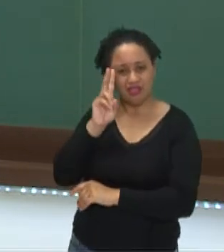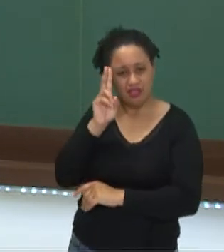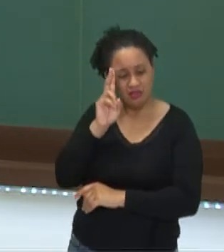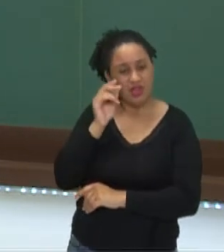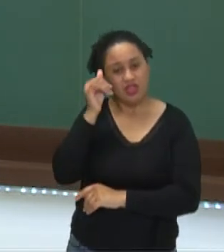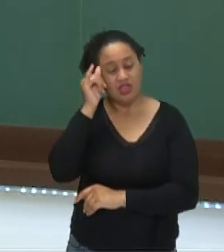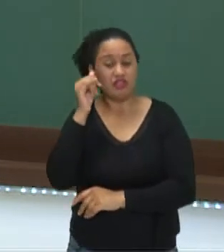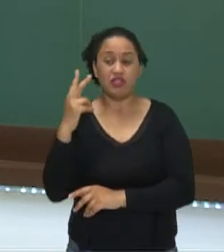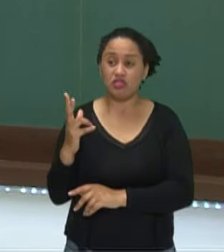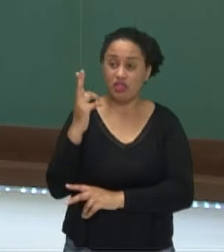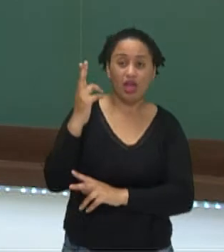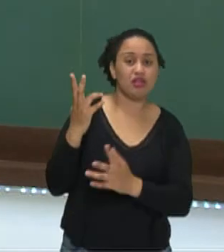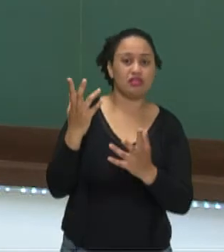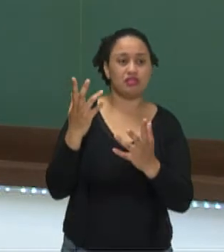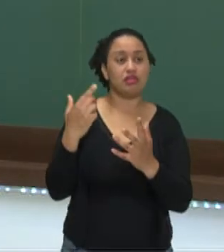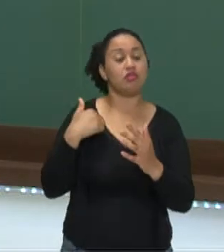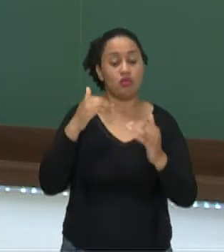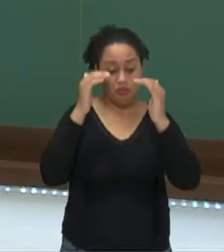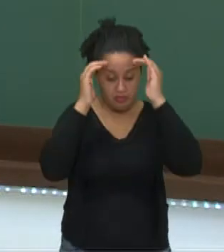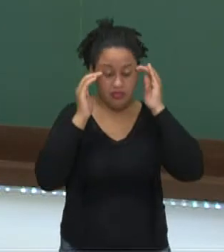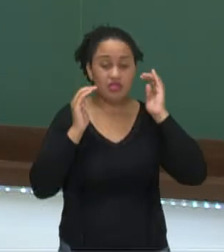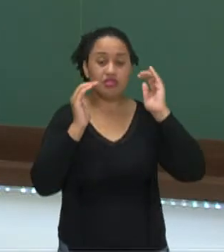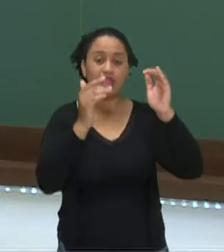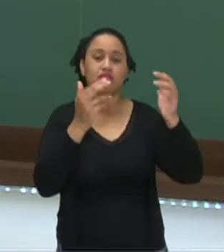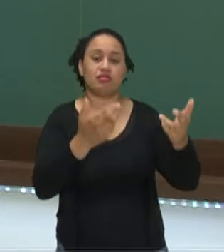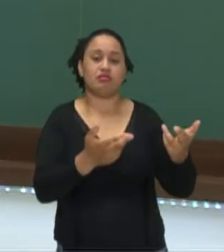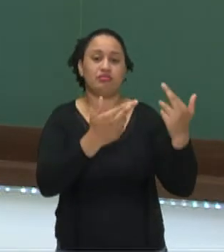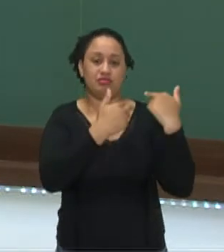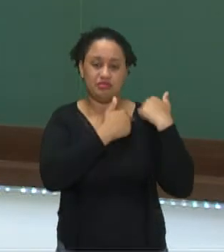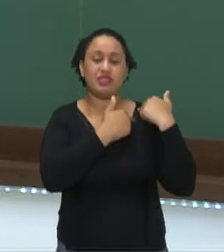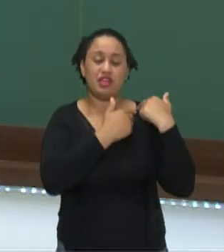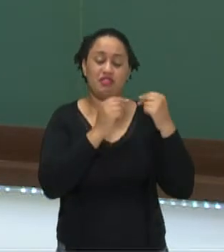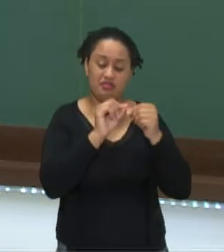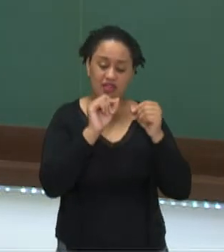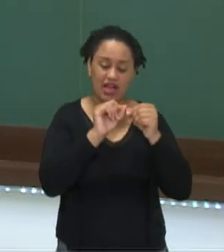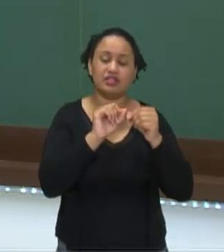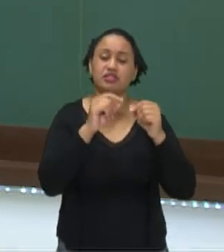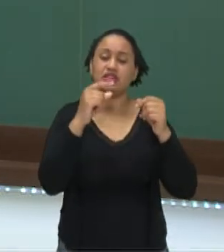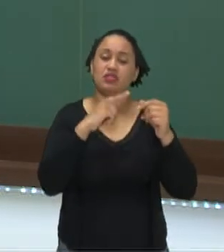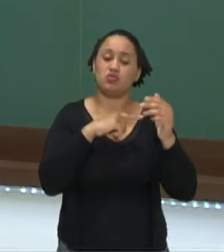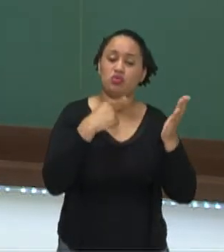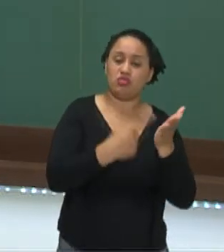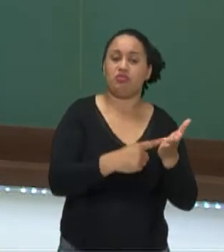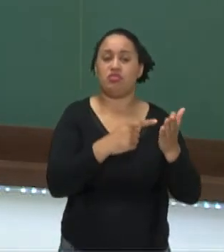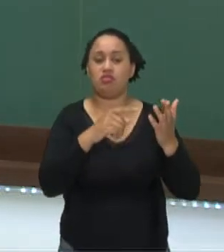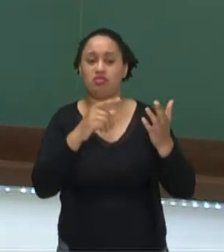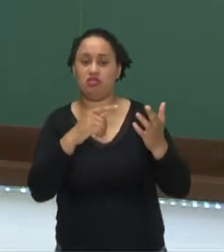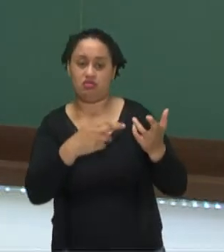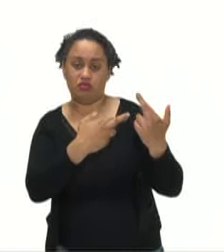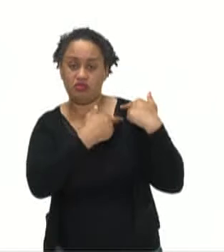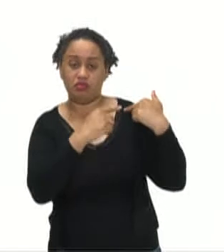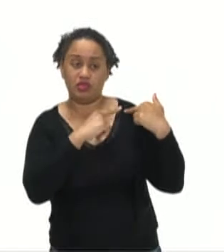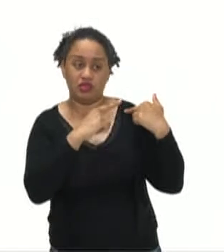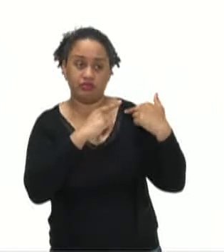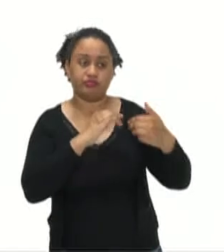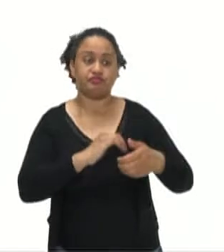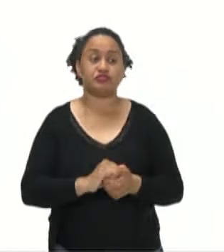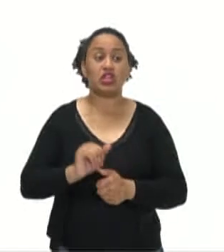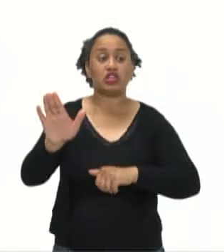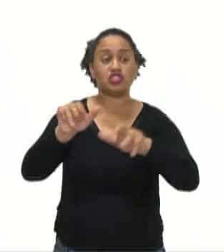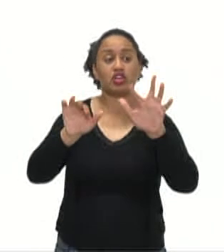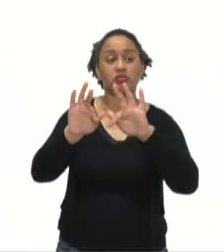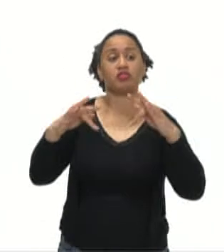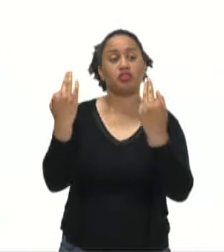Evite interrupções. Então, cumpra com as suas responsabilidades e compromissos também para evitar interrupções. Chame a sua família